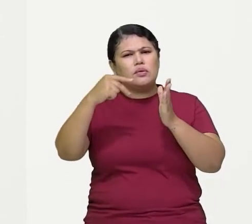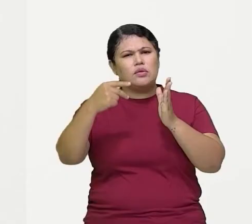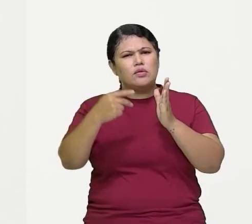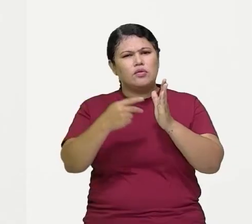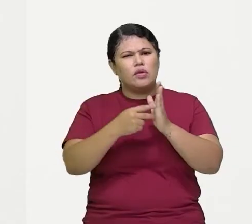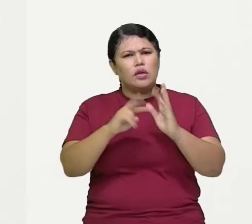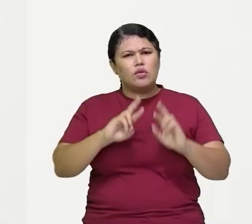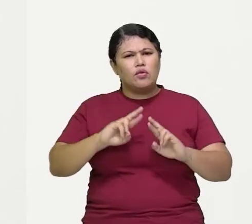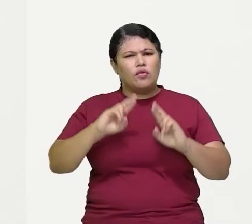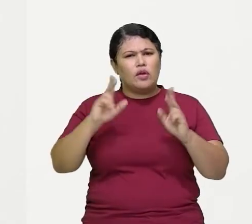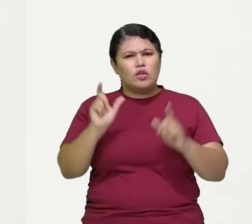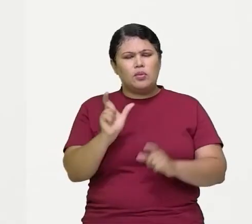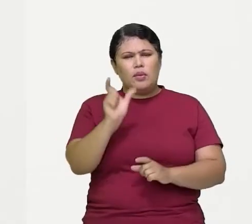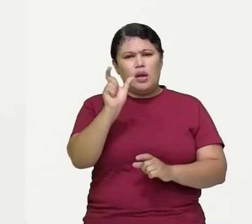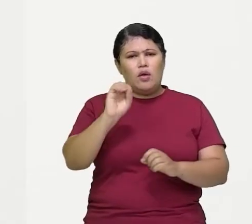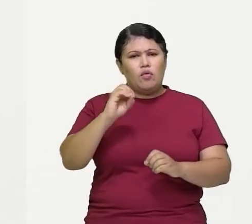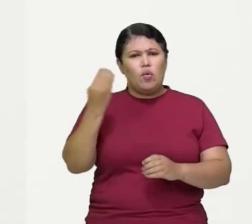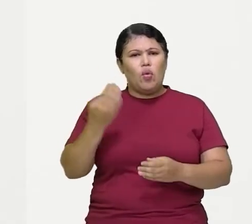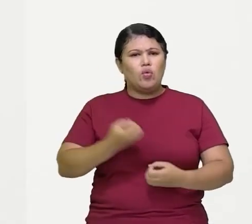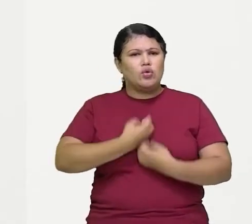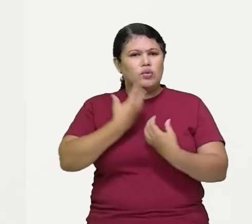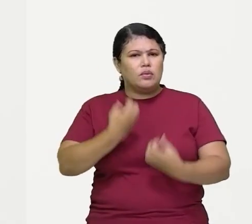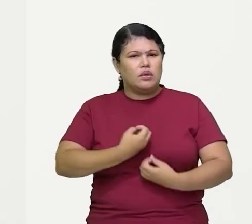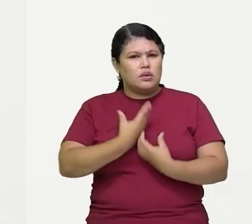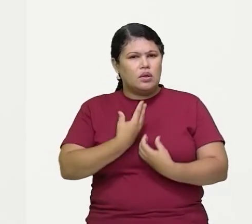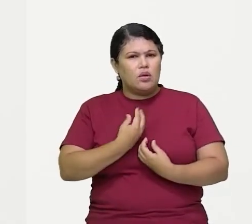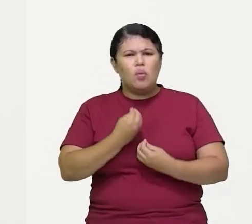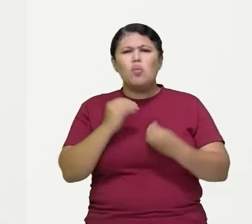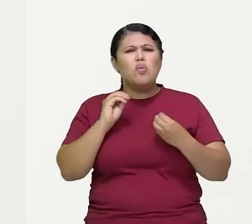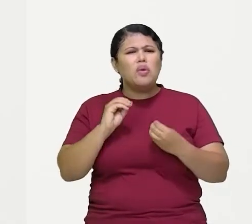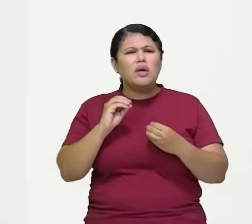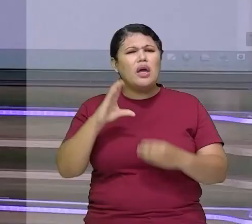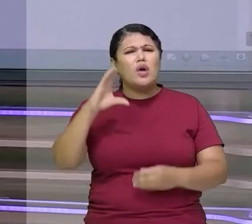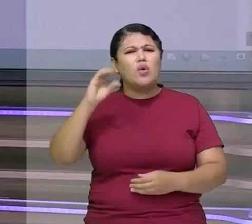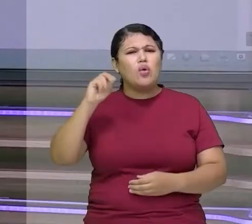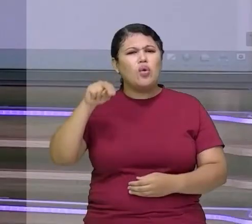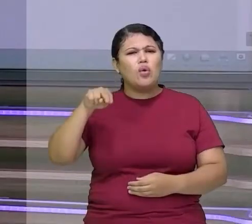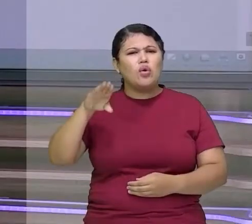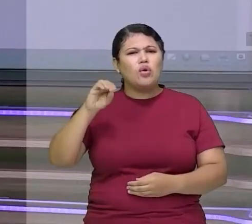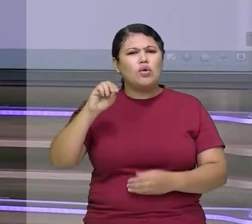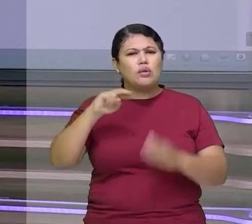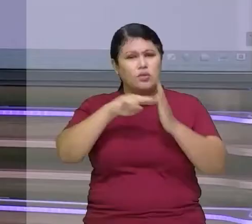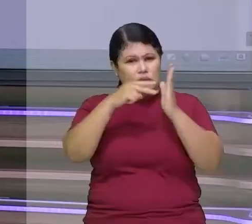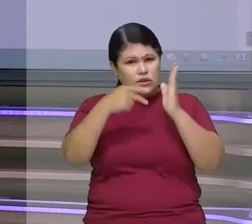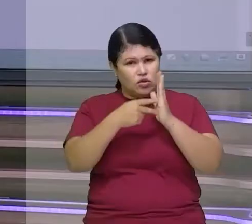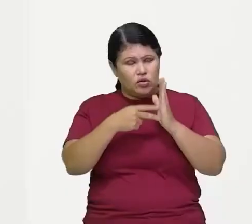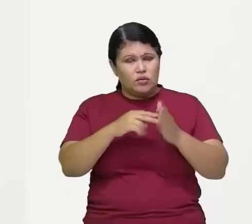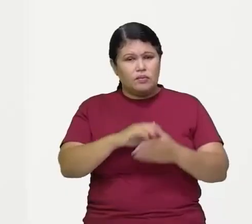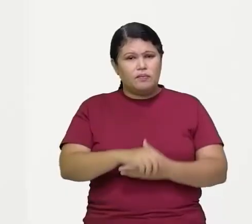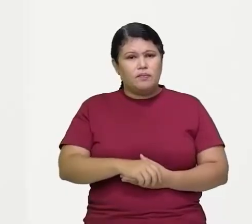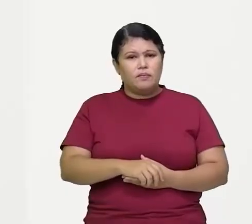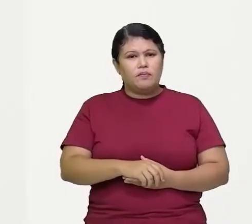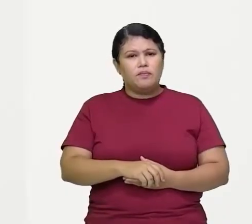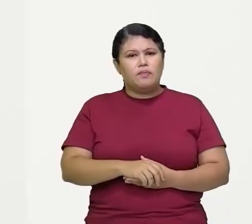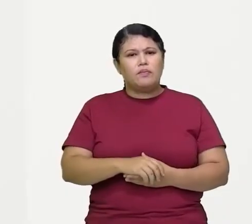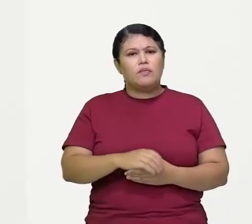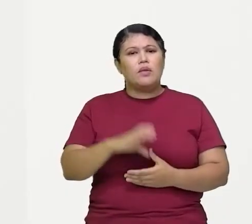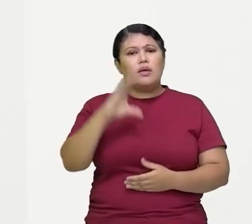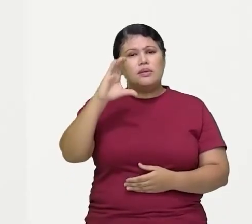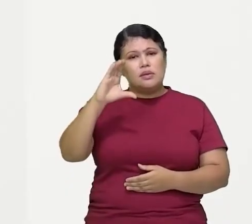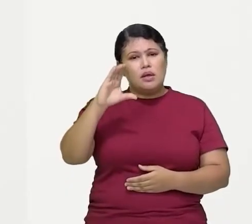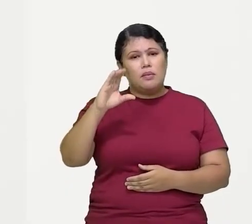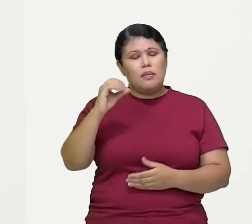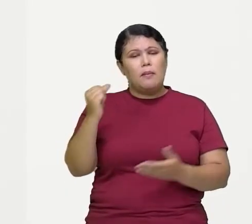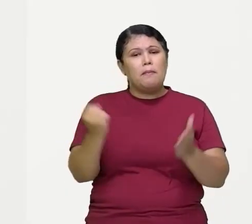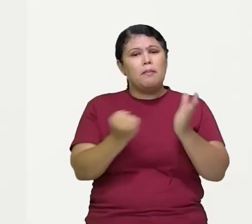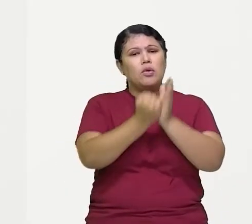uma determinada palavra ou expressão. Professor, o que é conotação? Um sentido, tá bom? Para marcar o